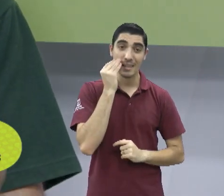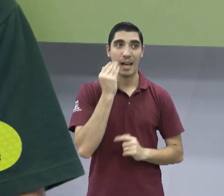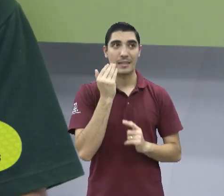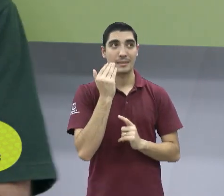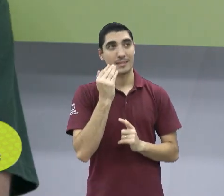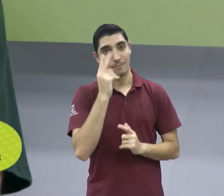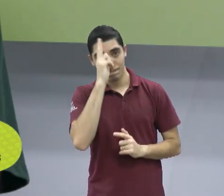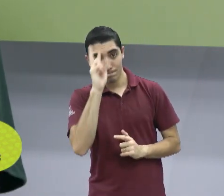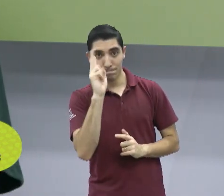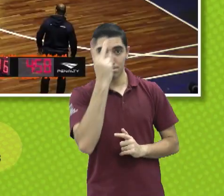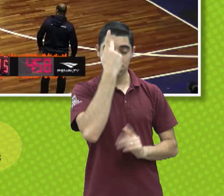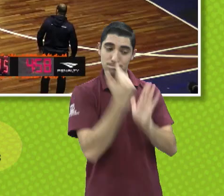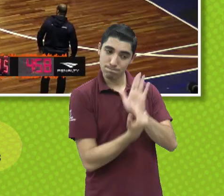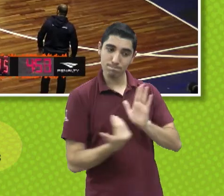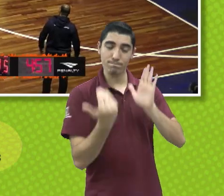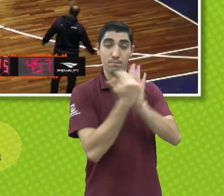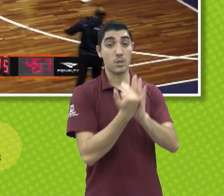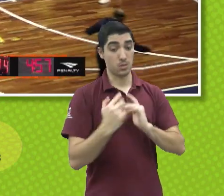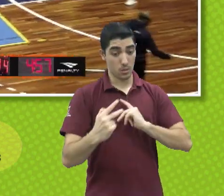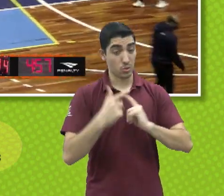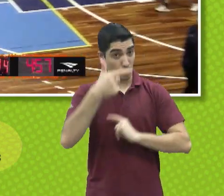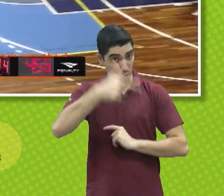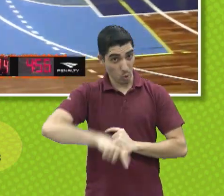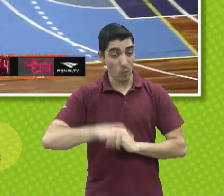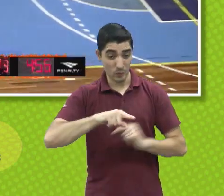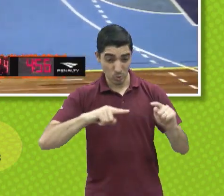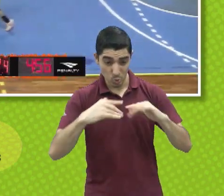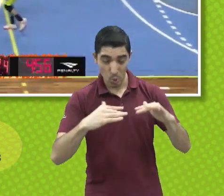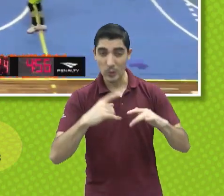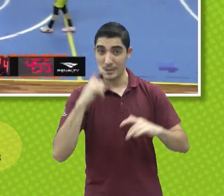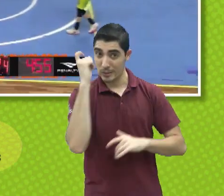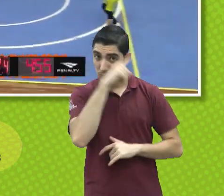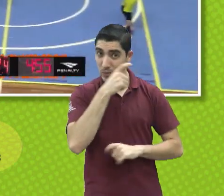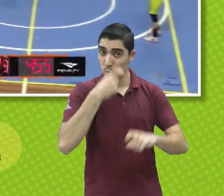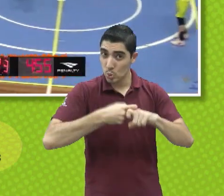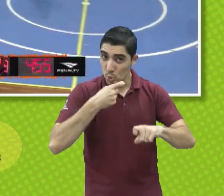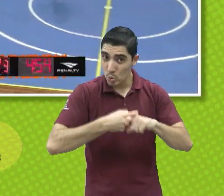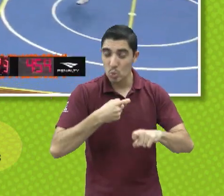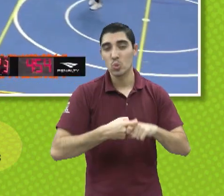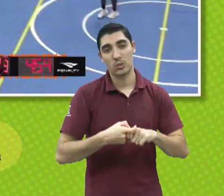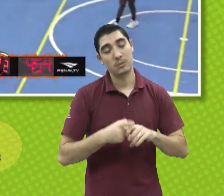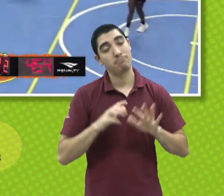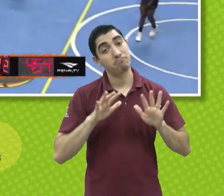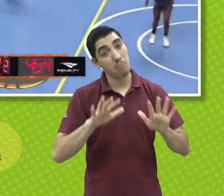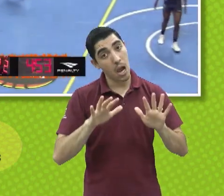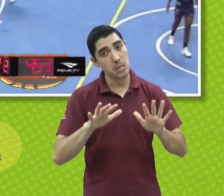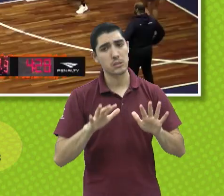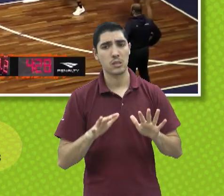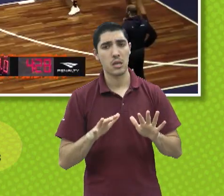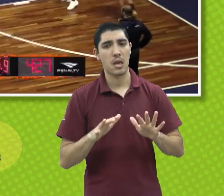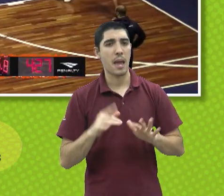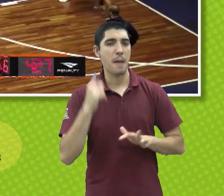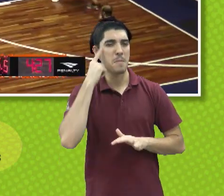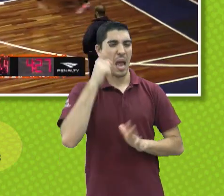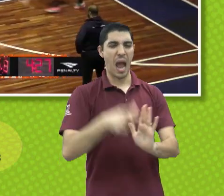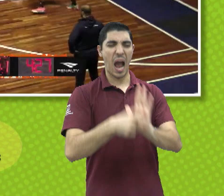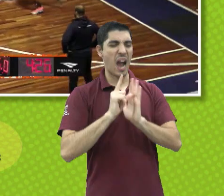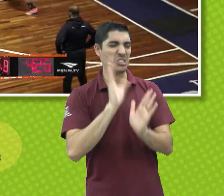E o São José vai para mais um jogo difícil, complicado, mas ninguém morre de véspera, né?